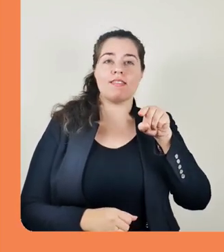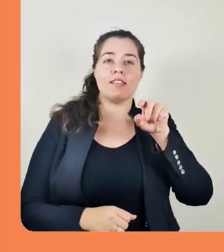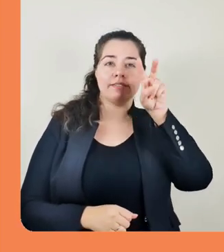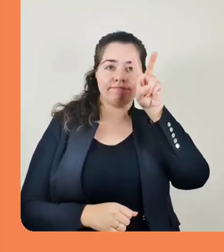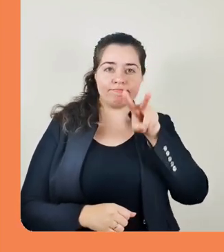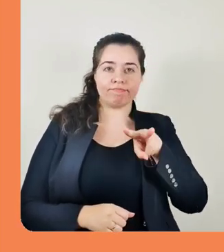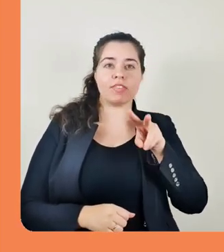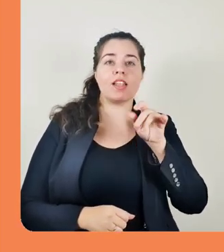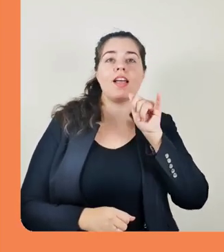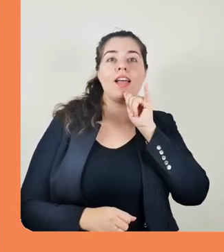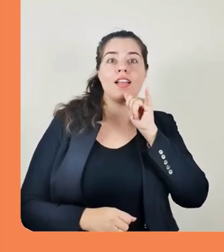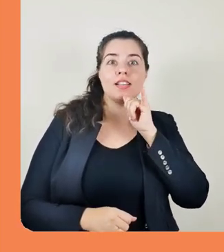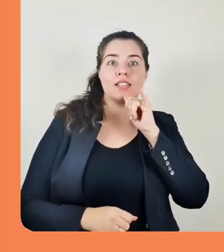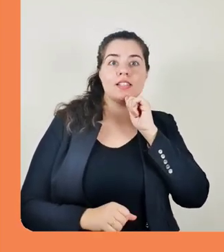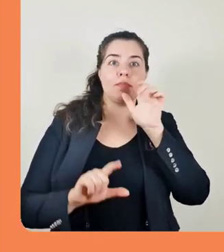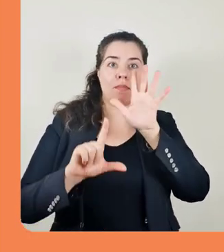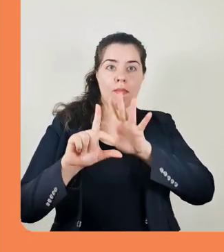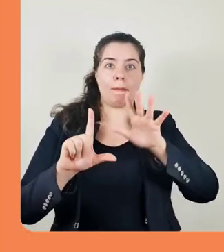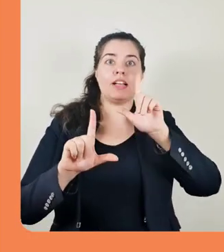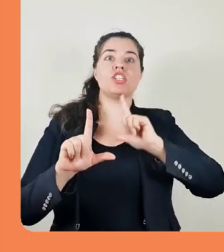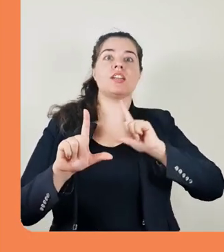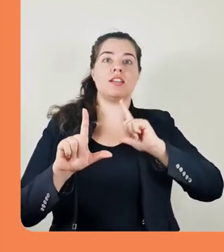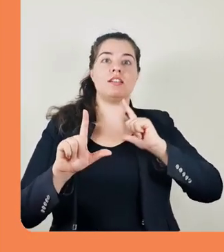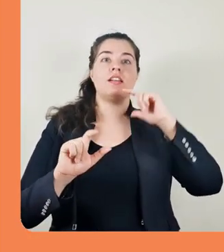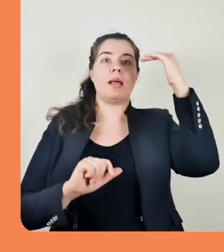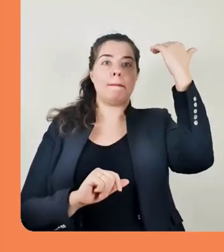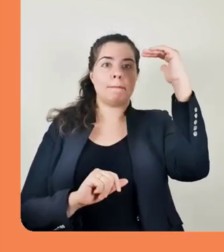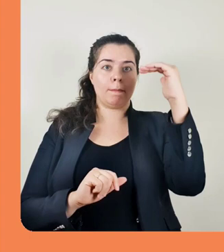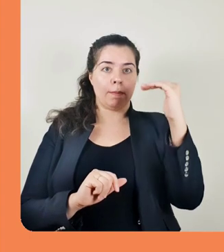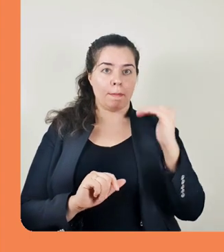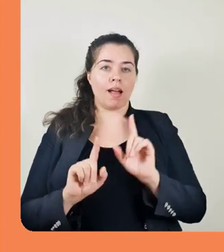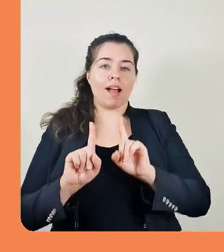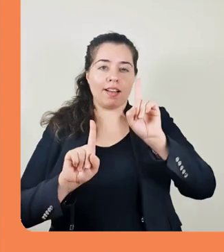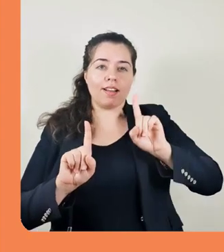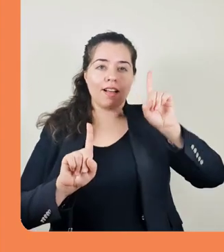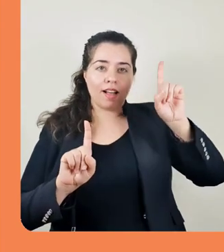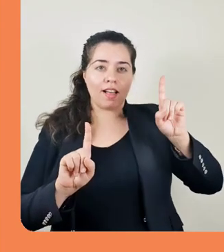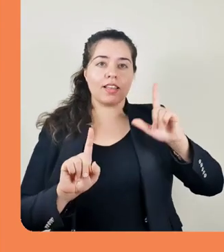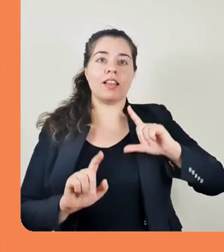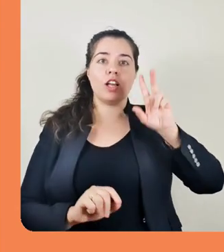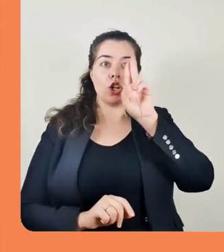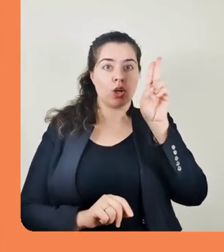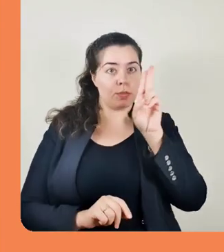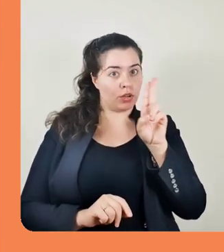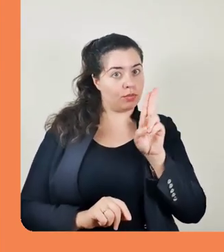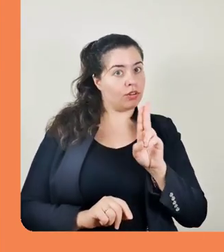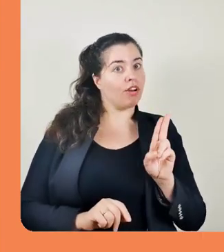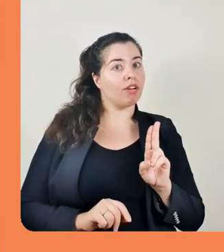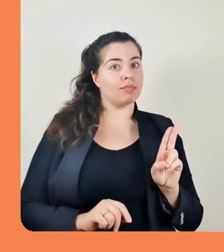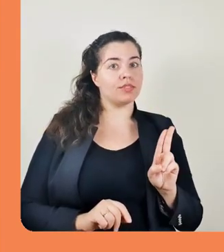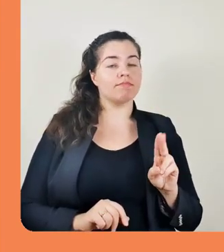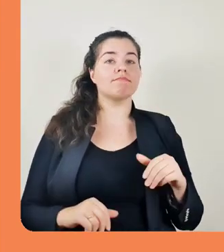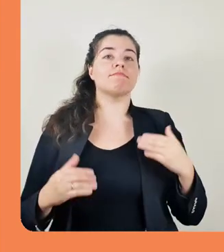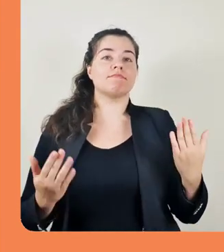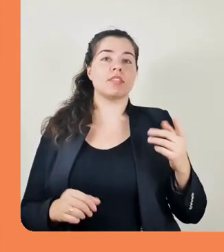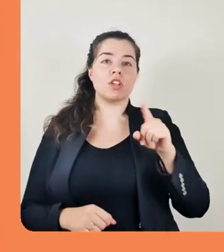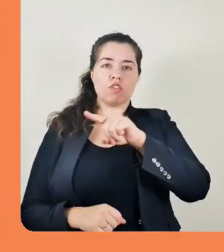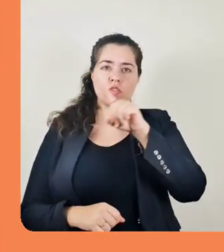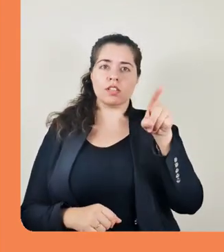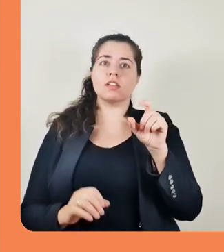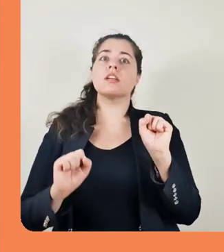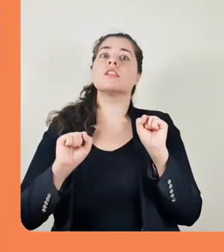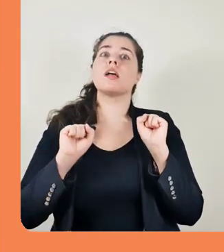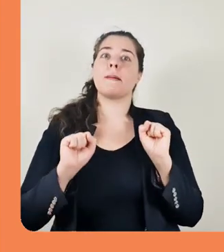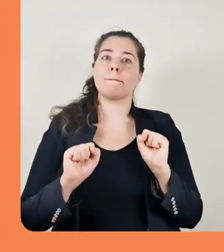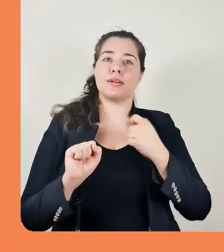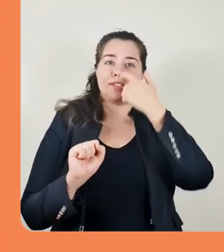participantes da página de ranking ou não o ocultaram a página de hack aqui é um exemplo de